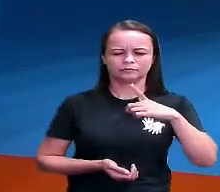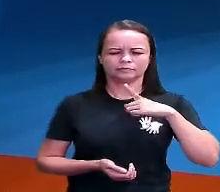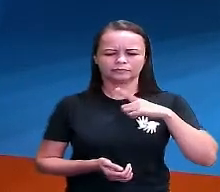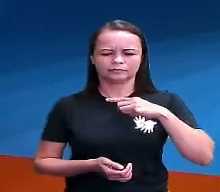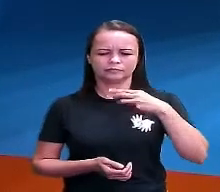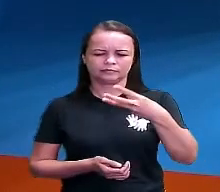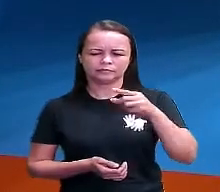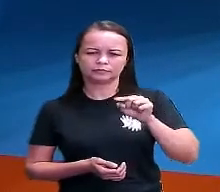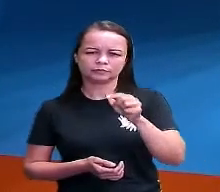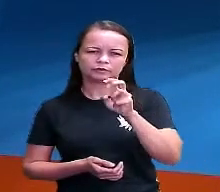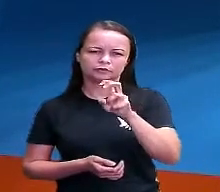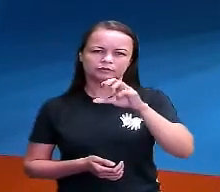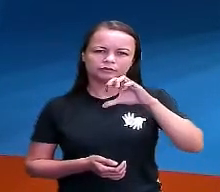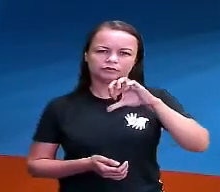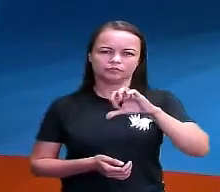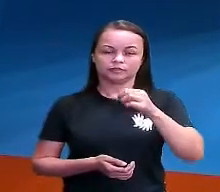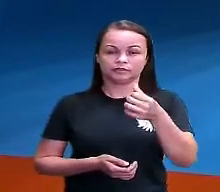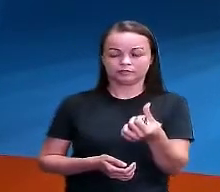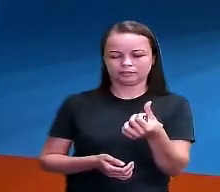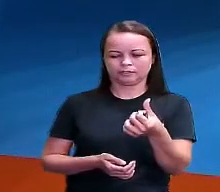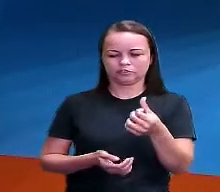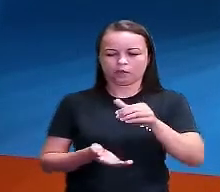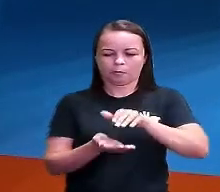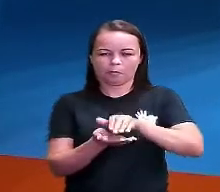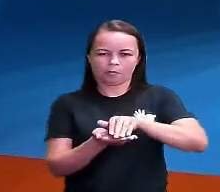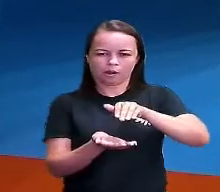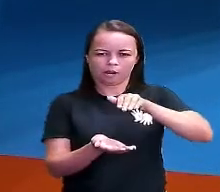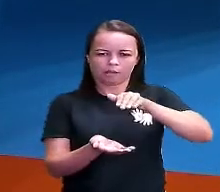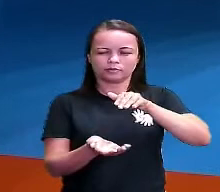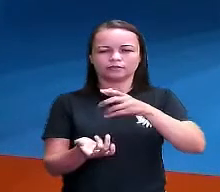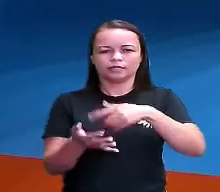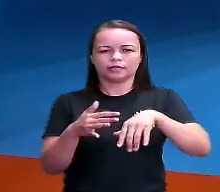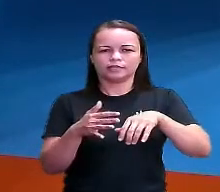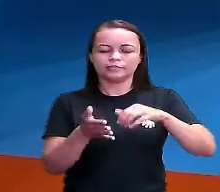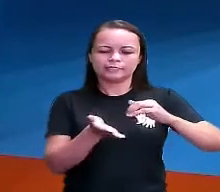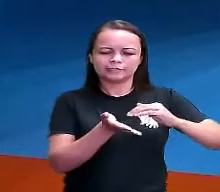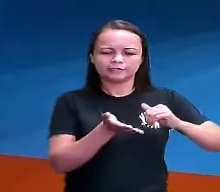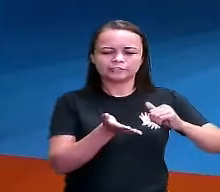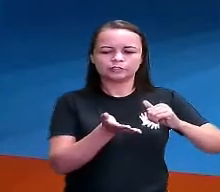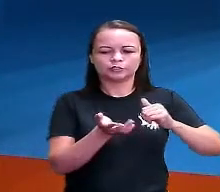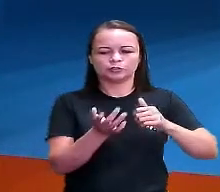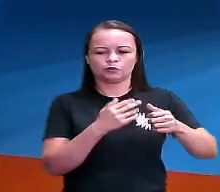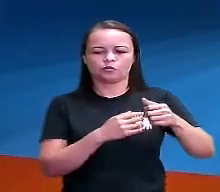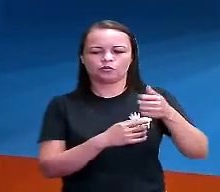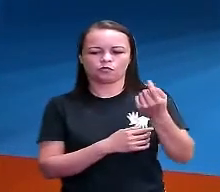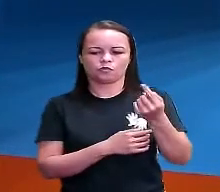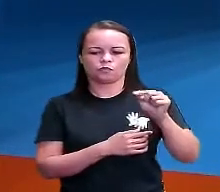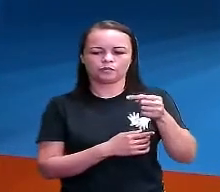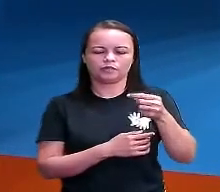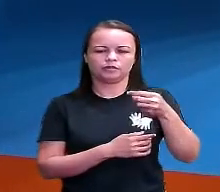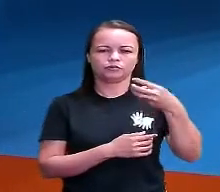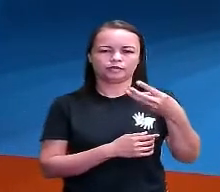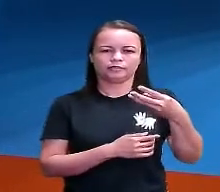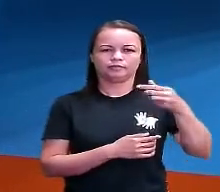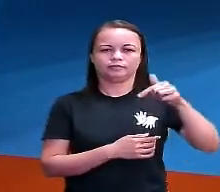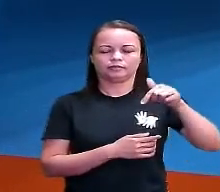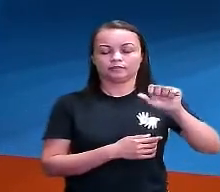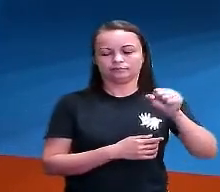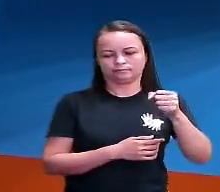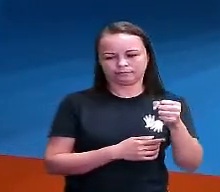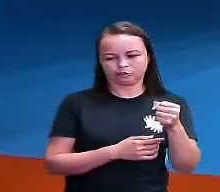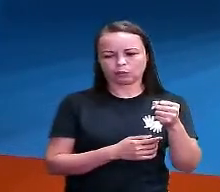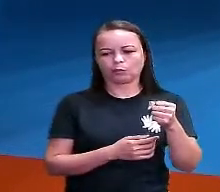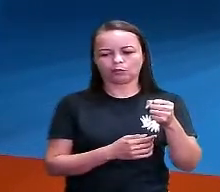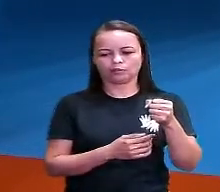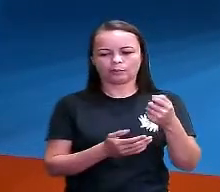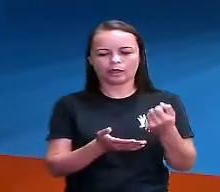3.596 na poupança e tirou R$ 1.378 para comprar um tablet. Quantos